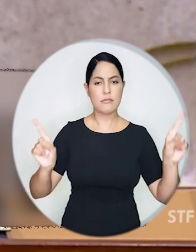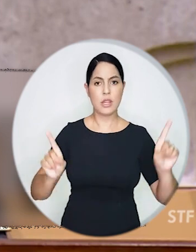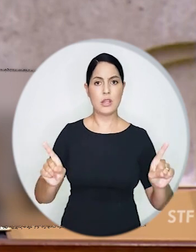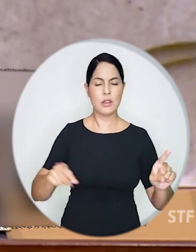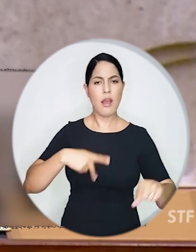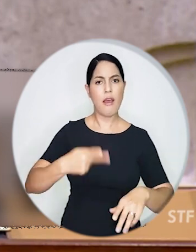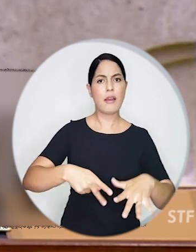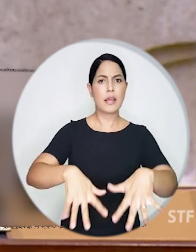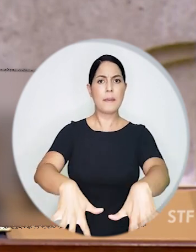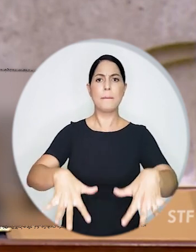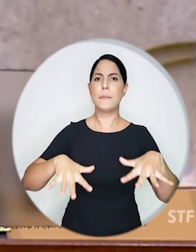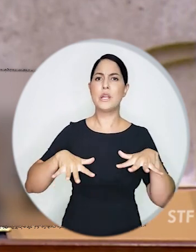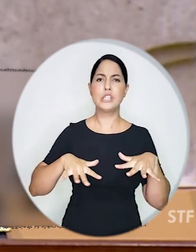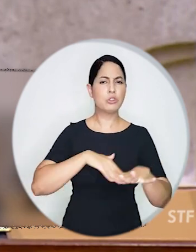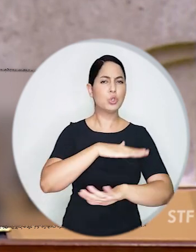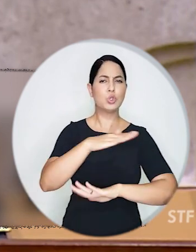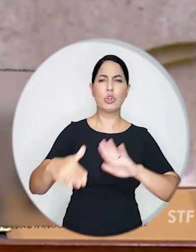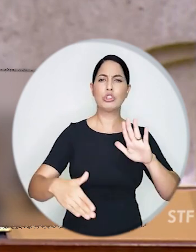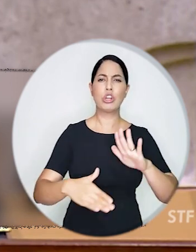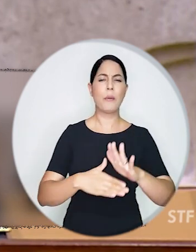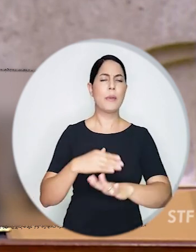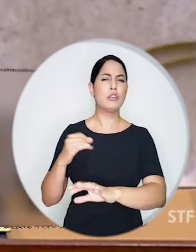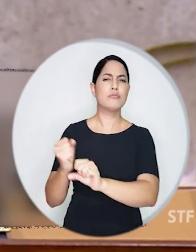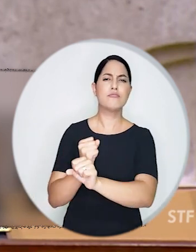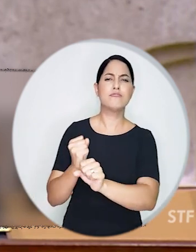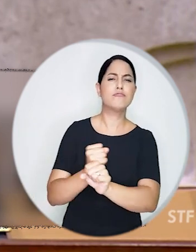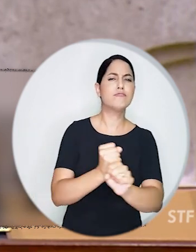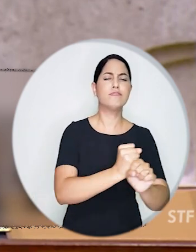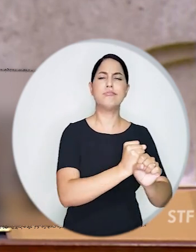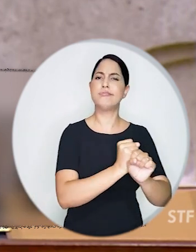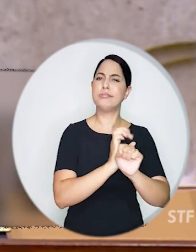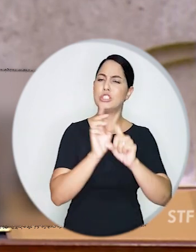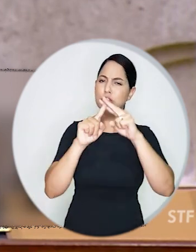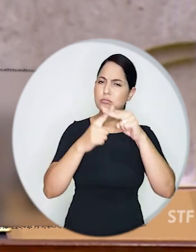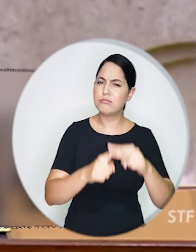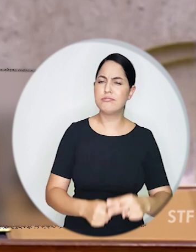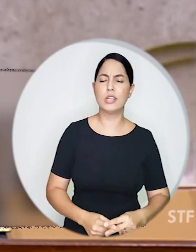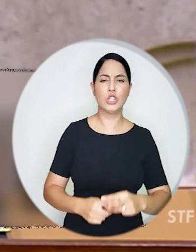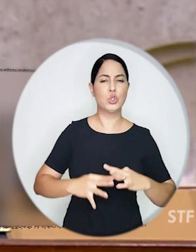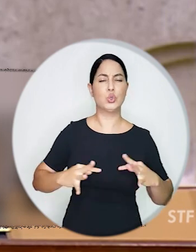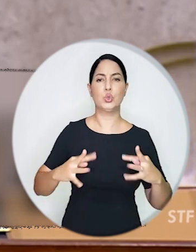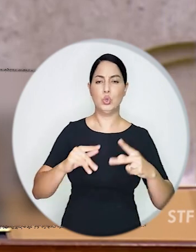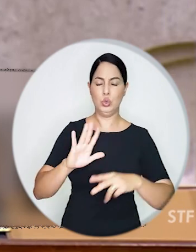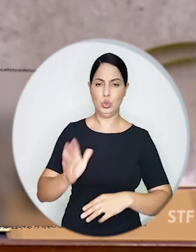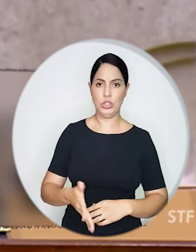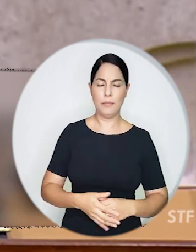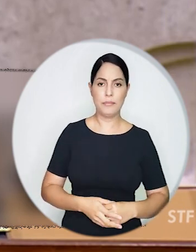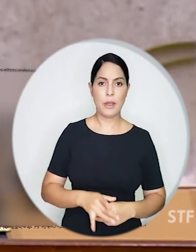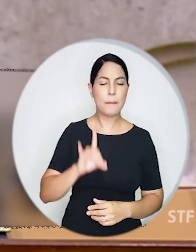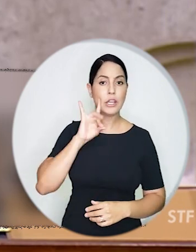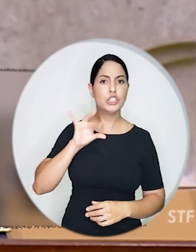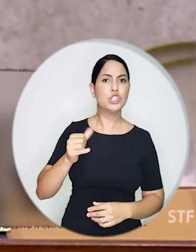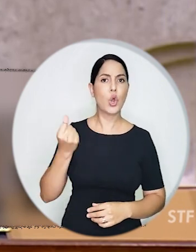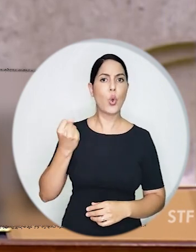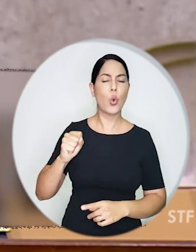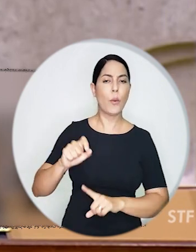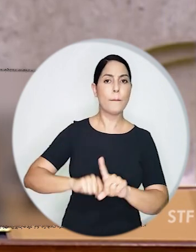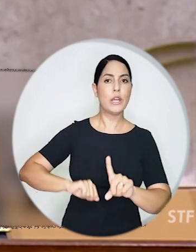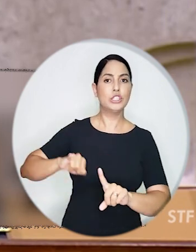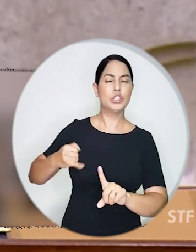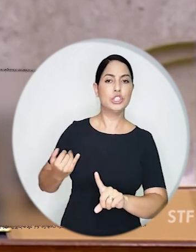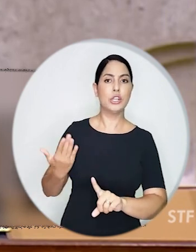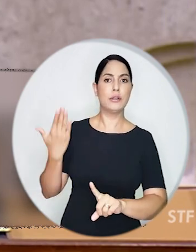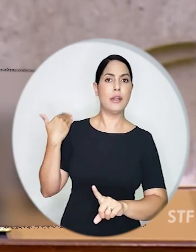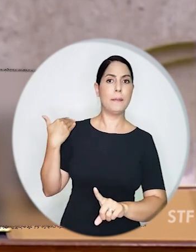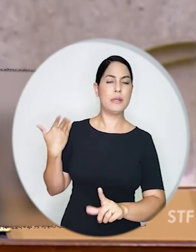mesmo plenário, totalmente reconstituído, após a invasão criminosa do dia